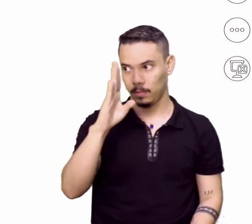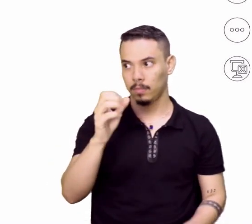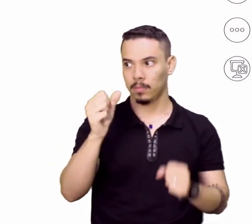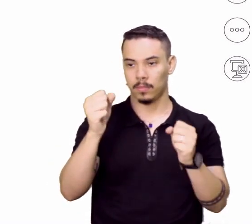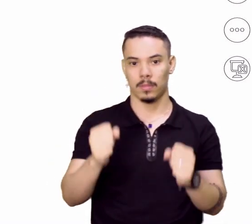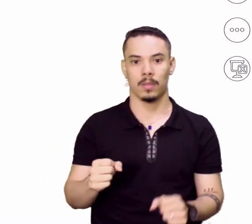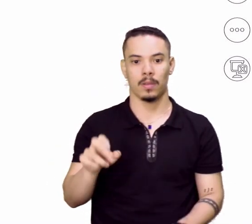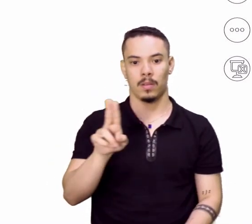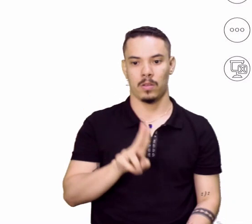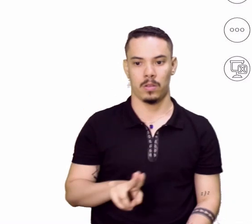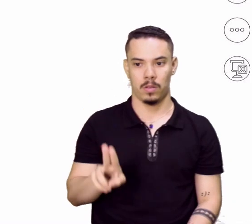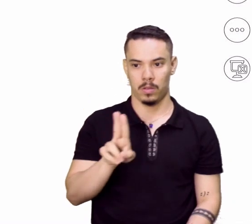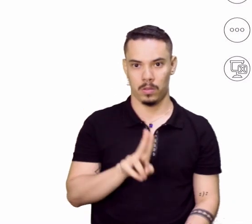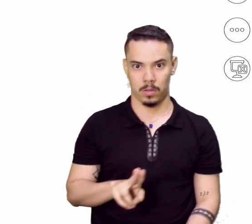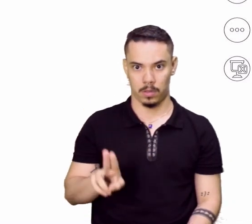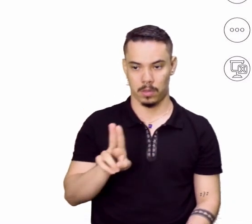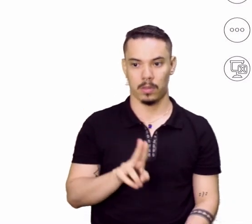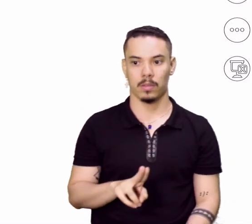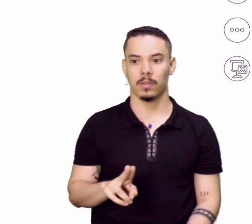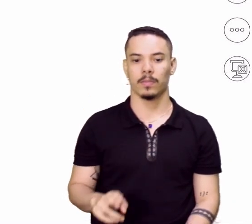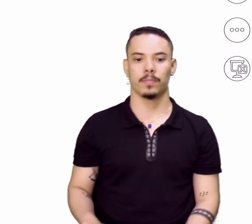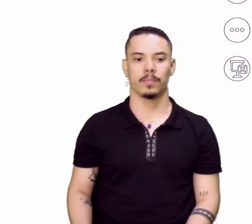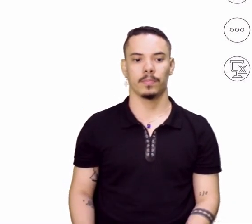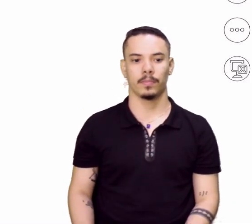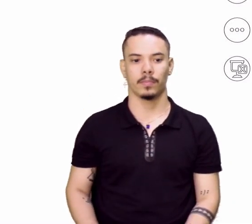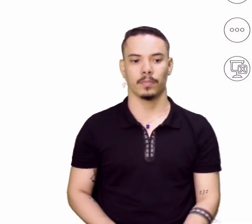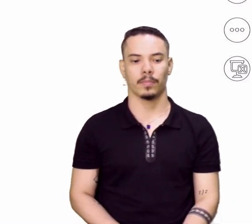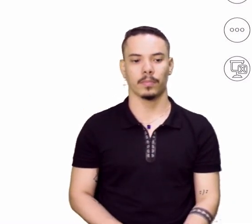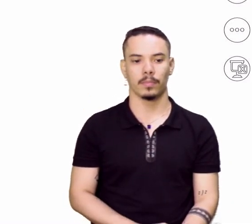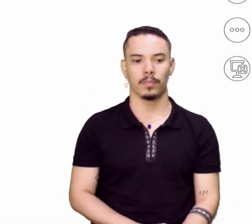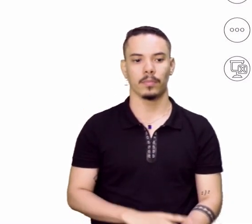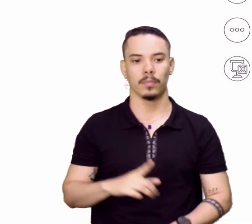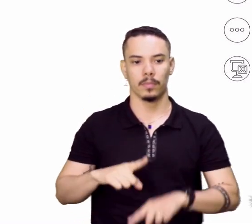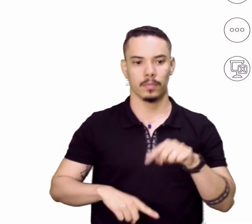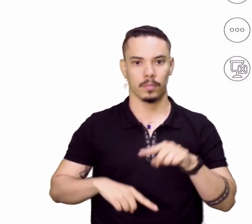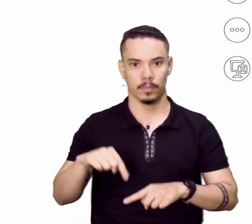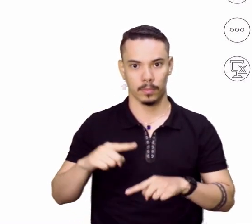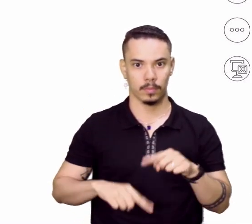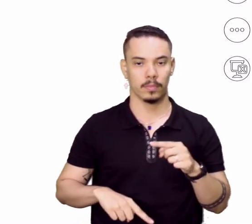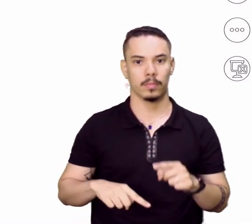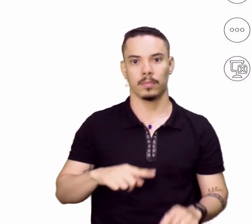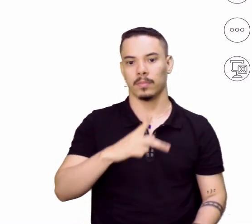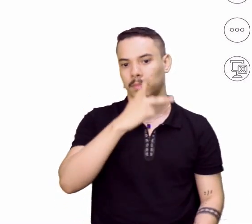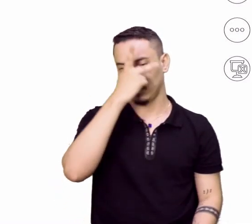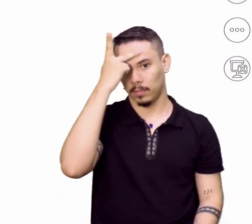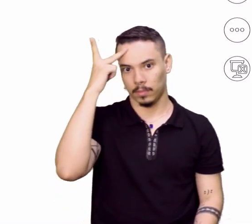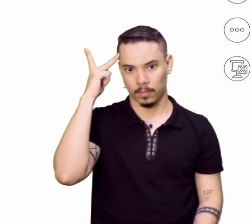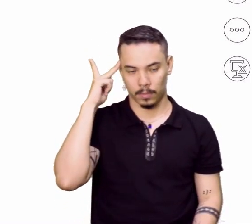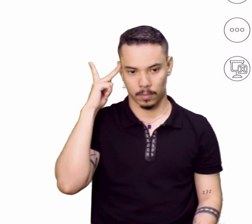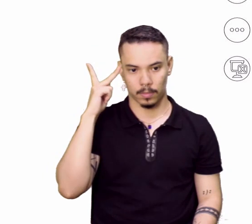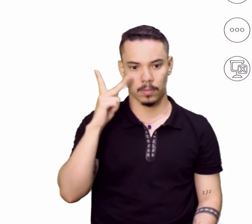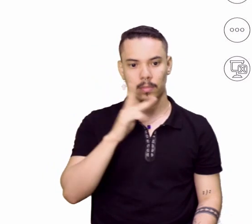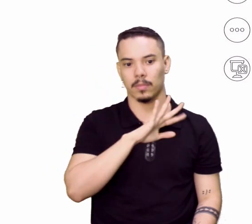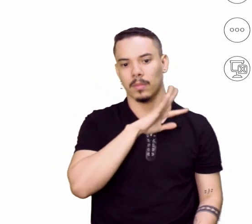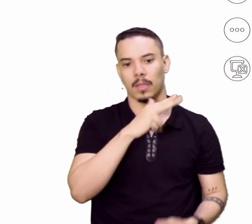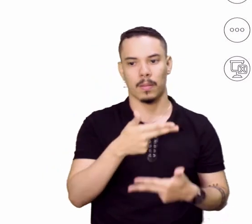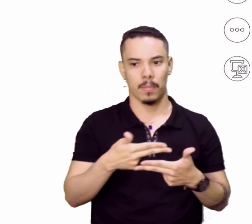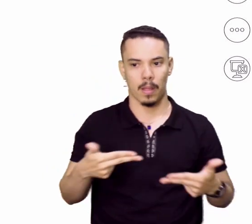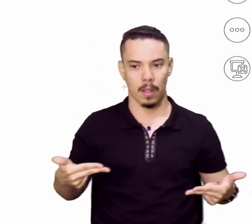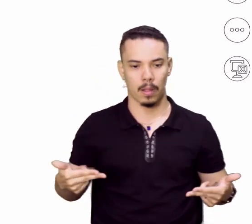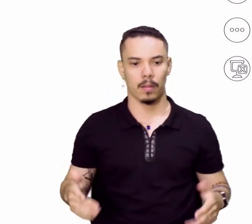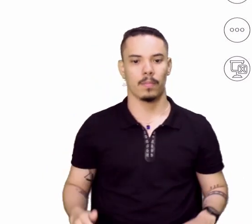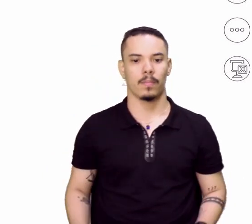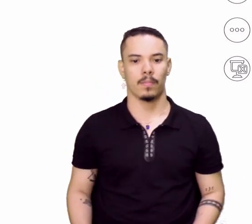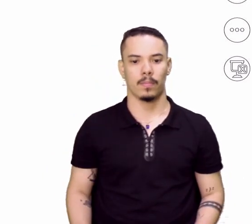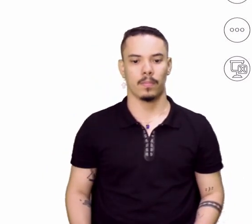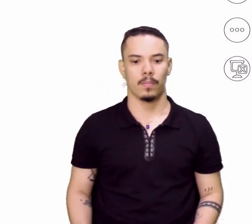usado no lugar de para objetos, até pessoas, animais, coisas. E o which ele vai